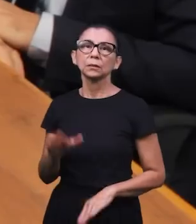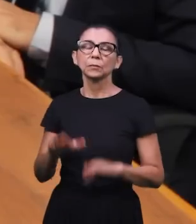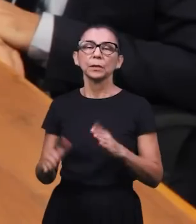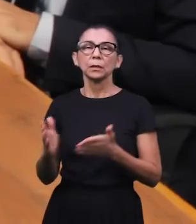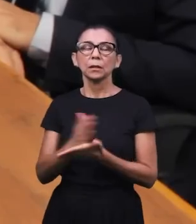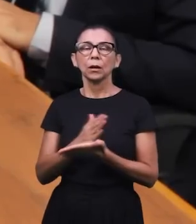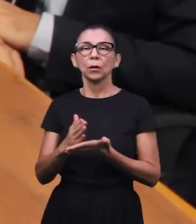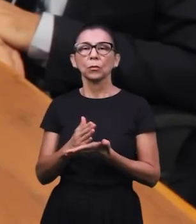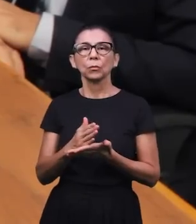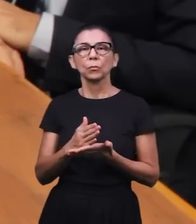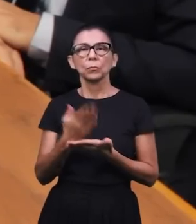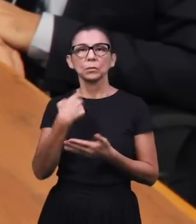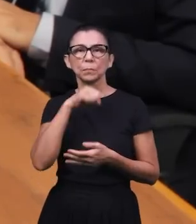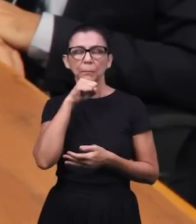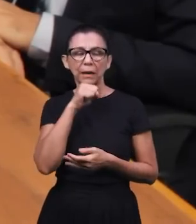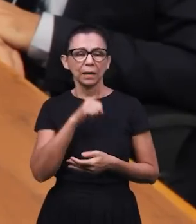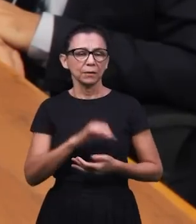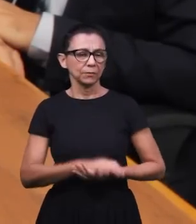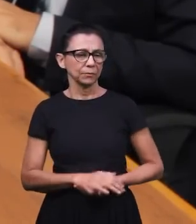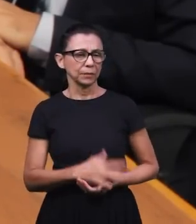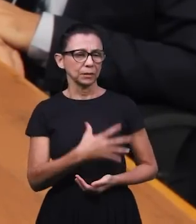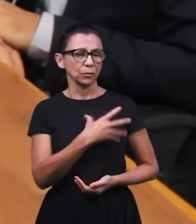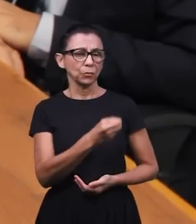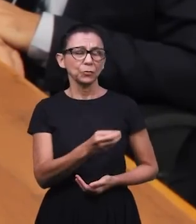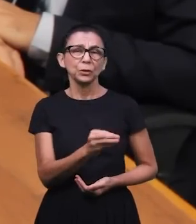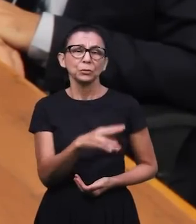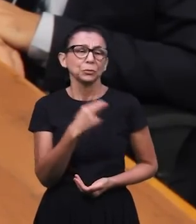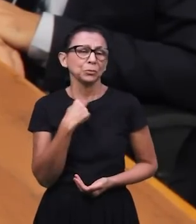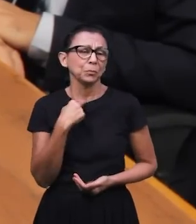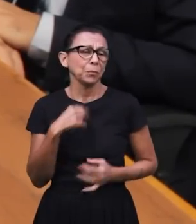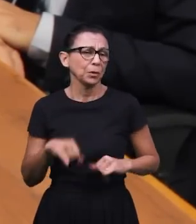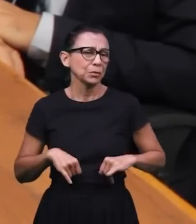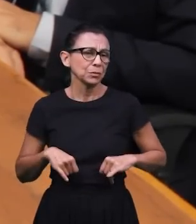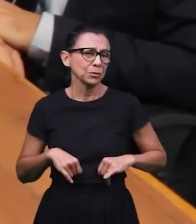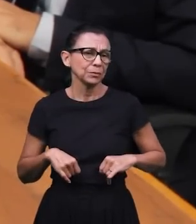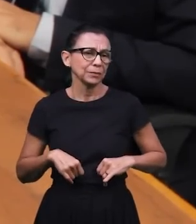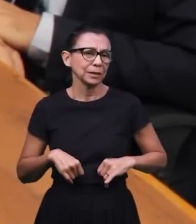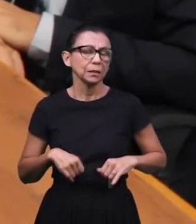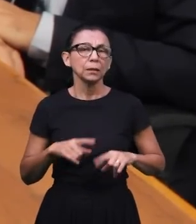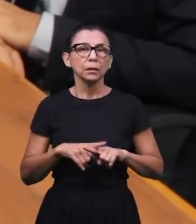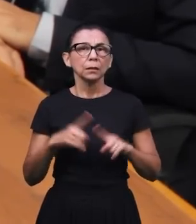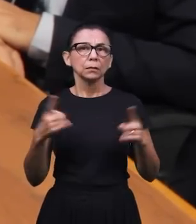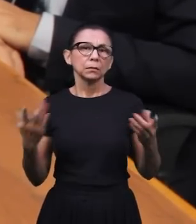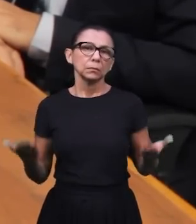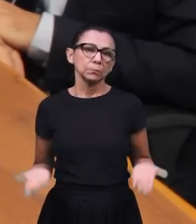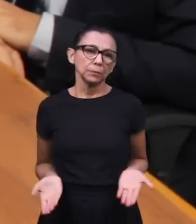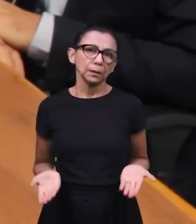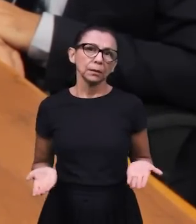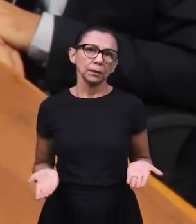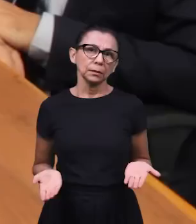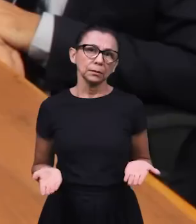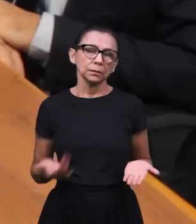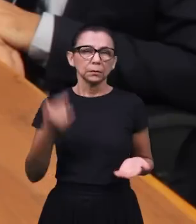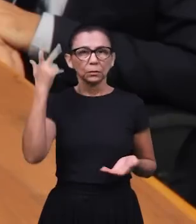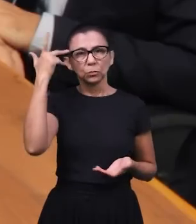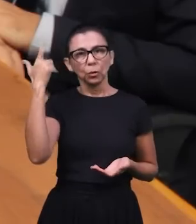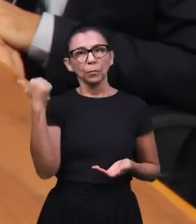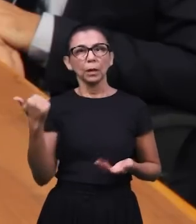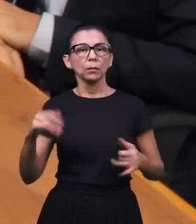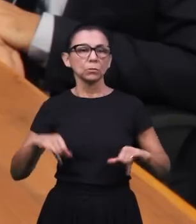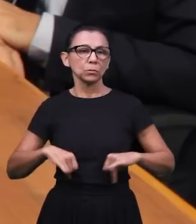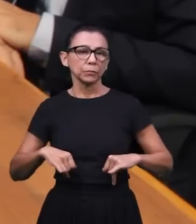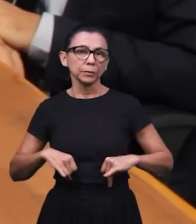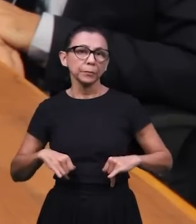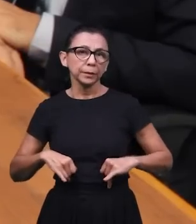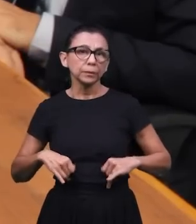vida. Tem o sol, o dia, mas tem a noite. Se houvesse somente o dia, não